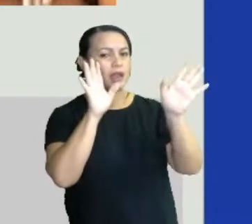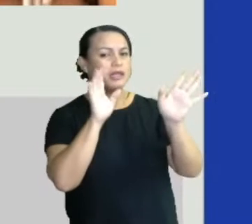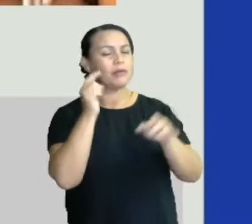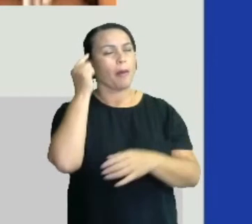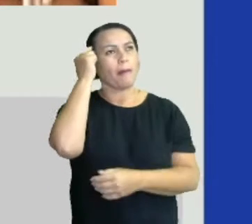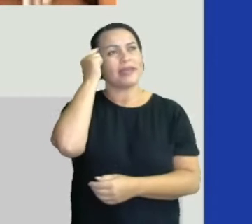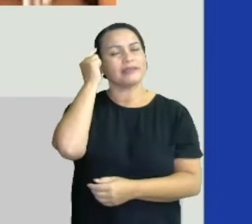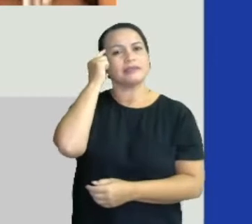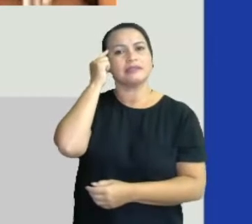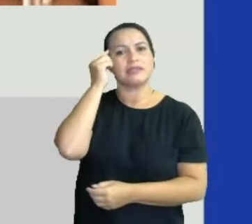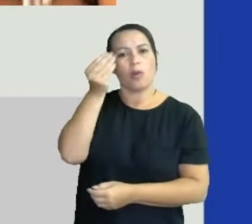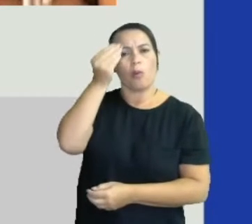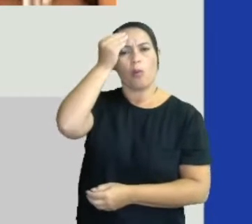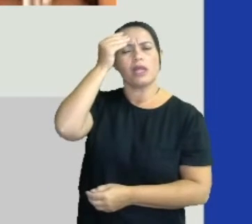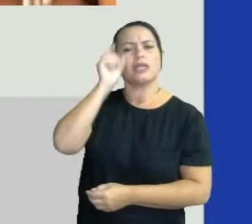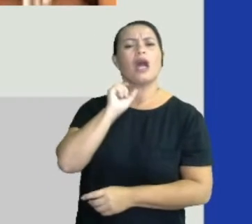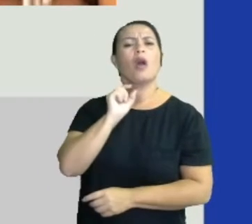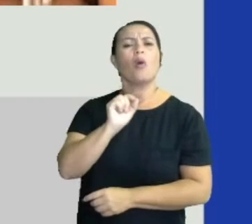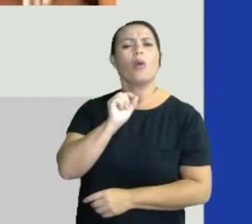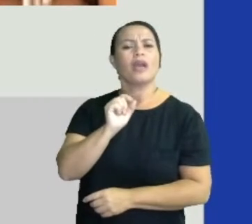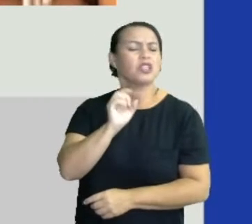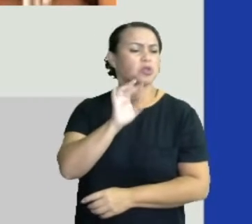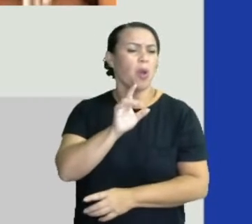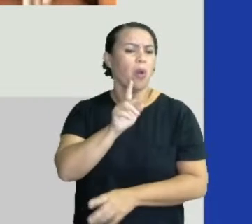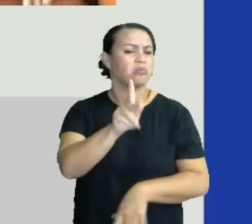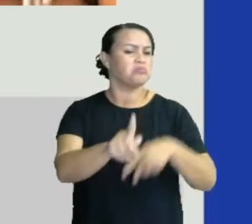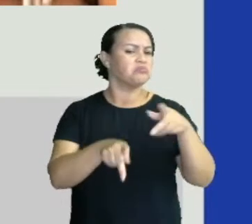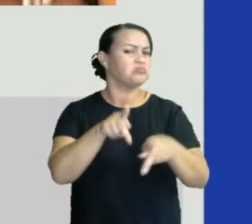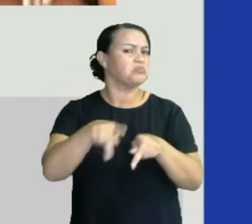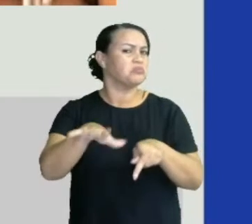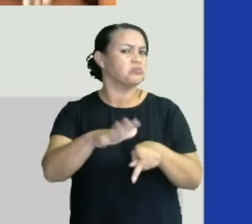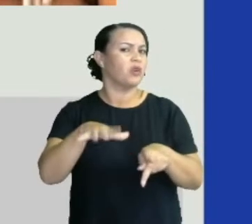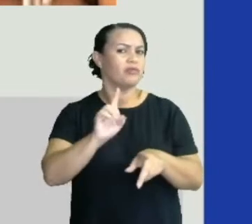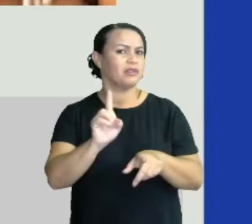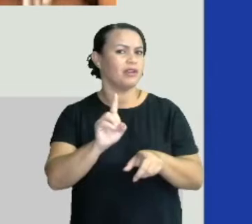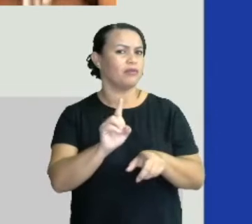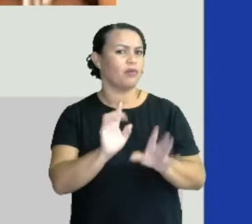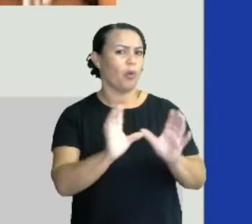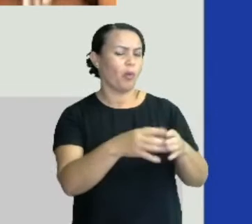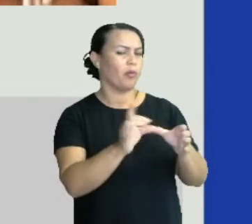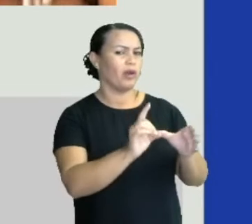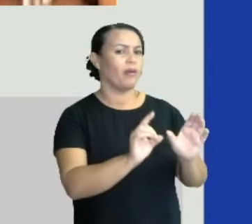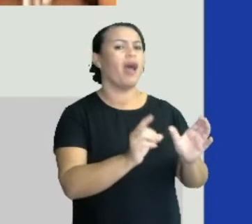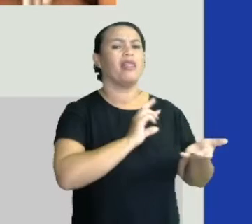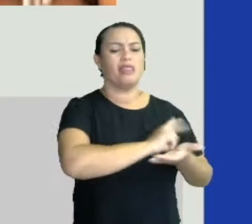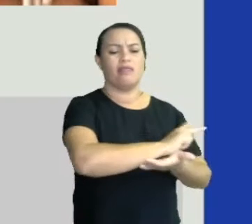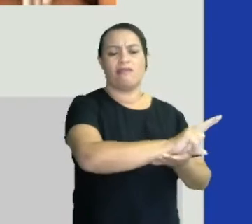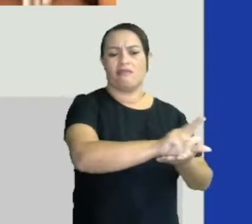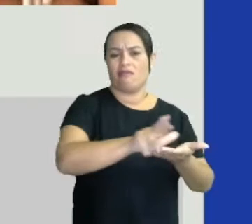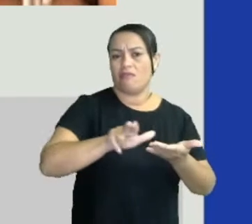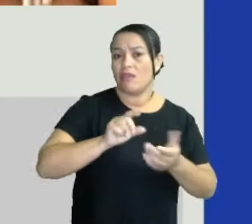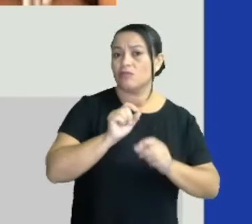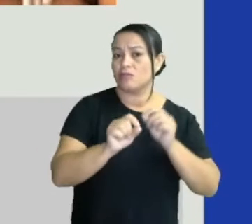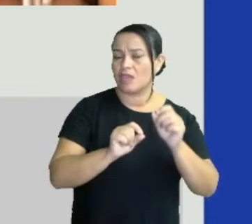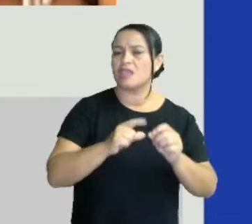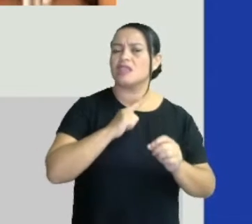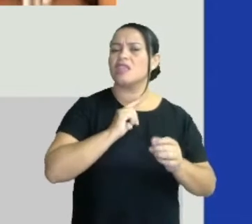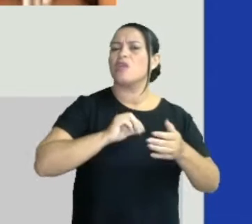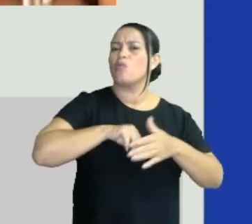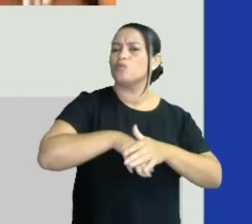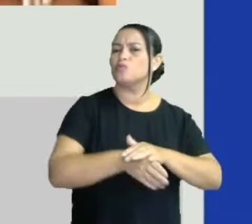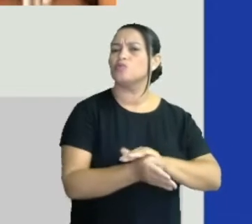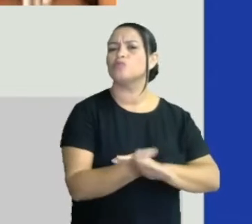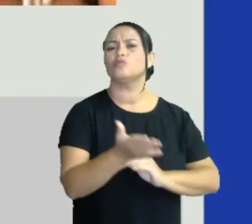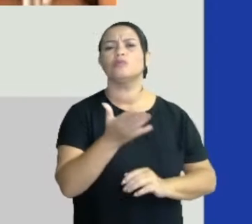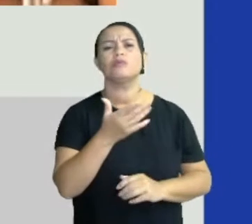nossa mente que se tratava de um povo apenas. Eram vários povos com costumes,